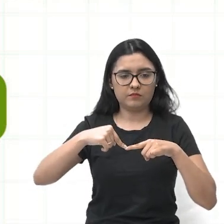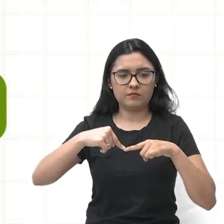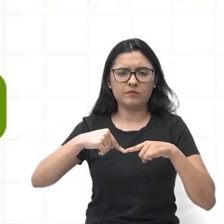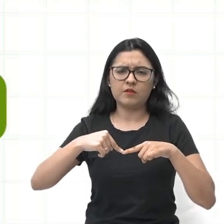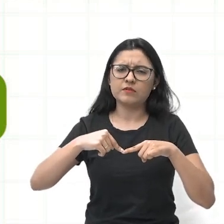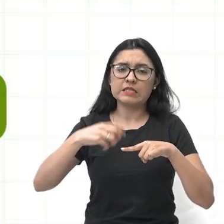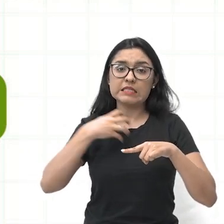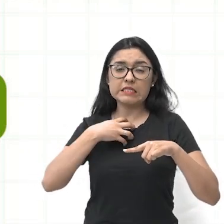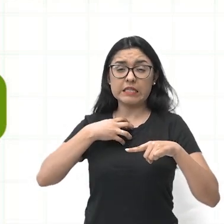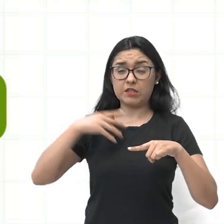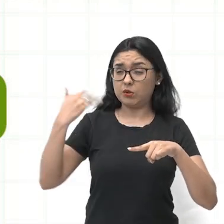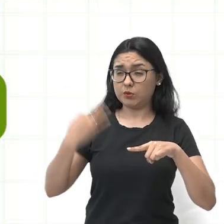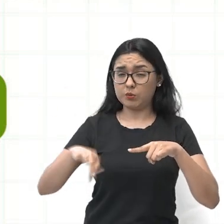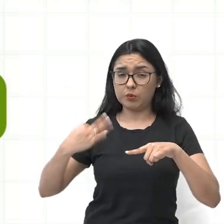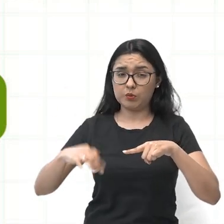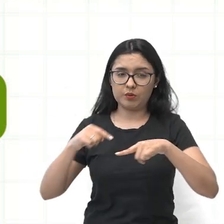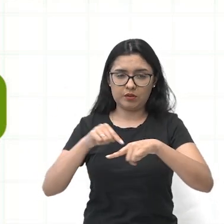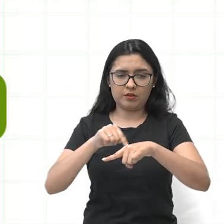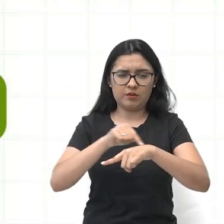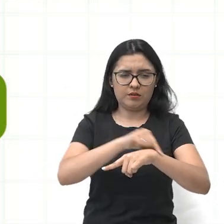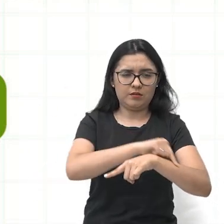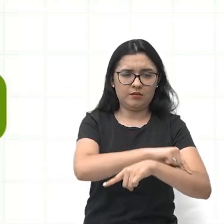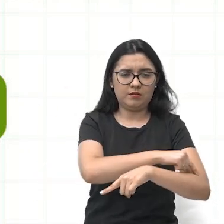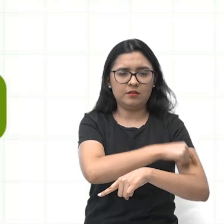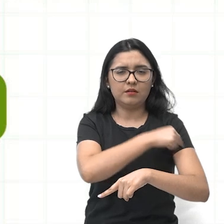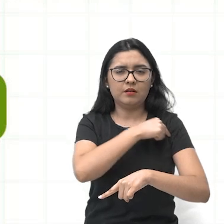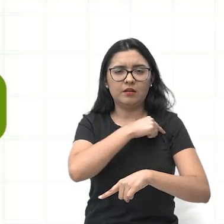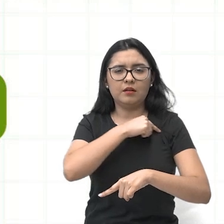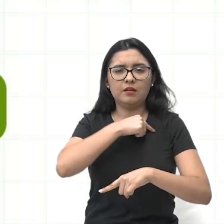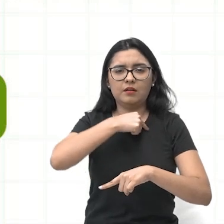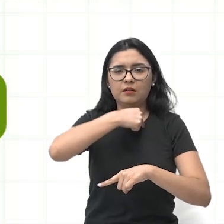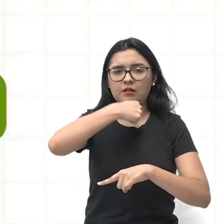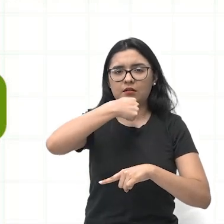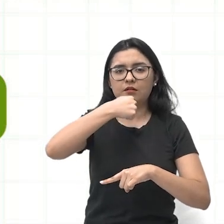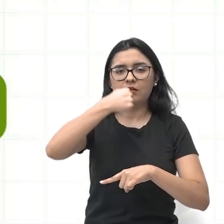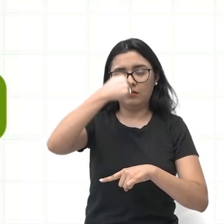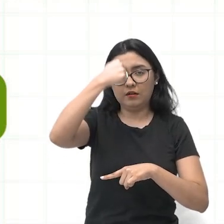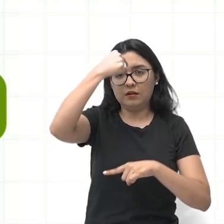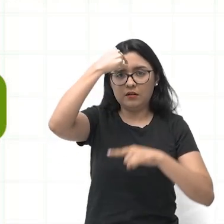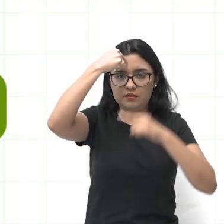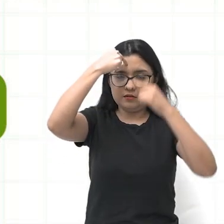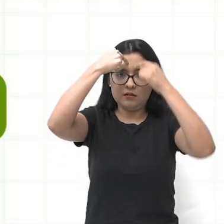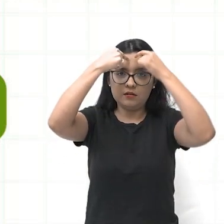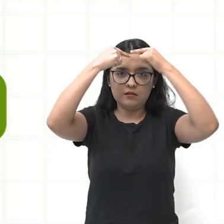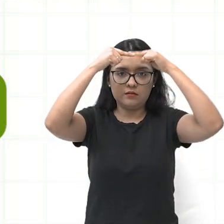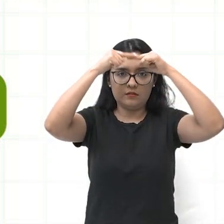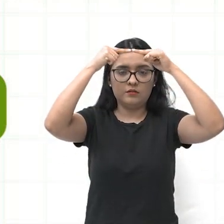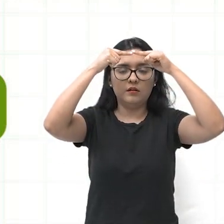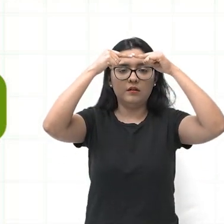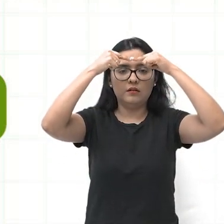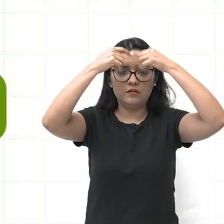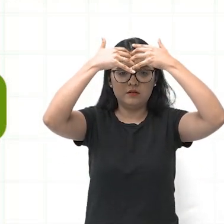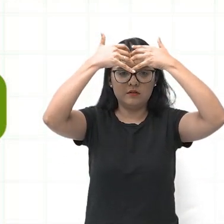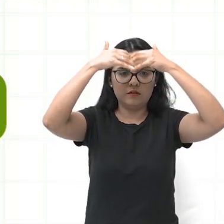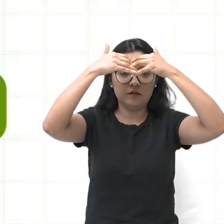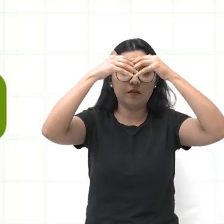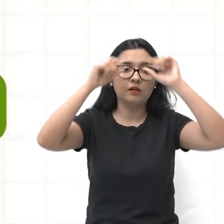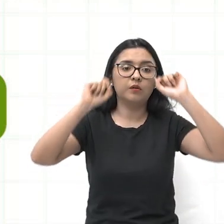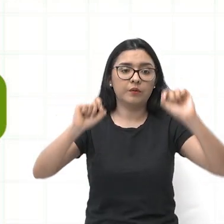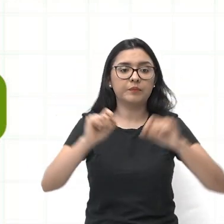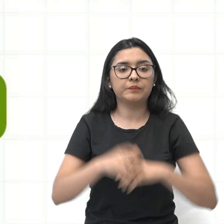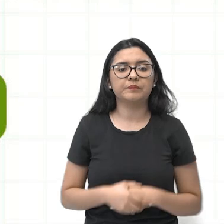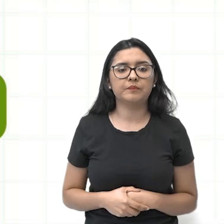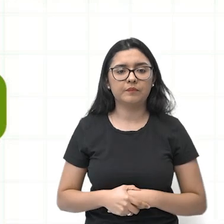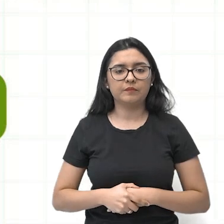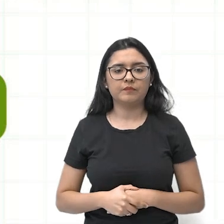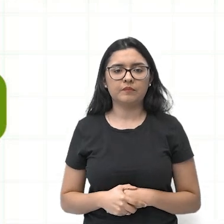recebe a dor e esse estímulo vai até onde? A sua medula espinal.